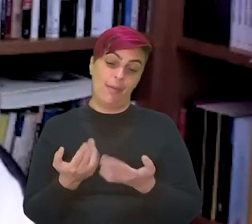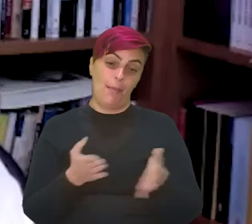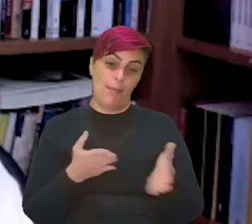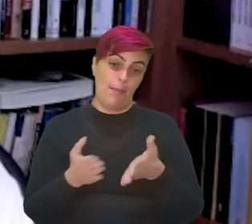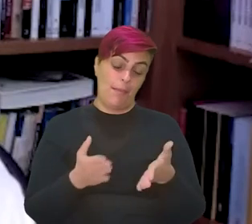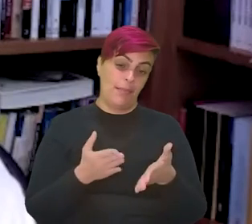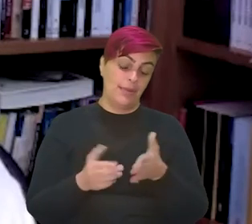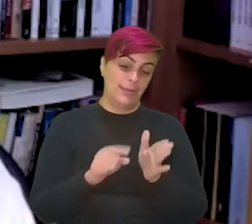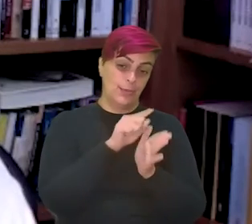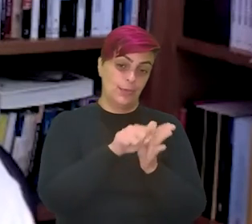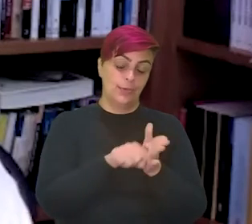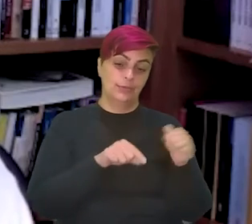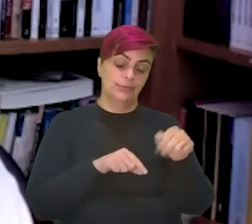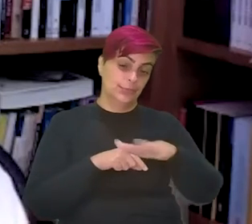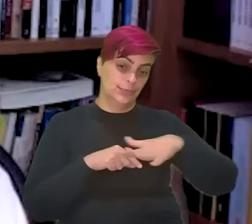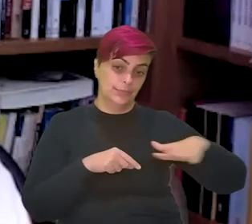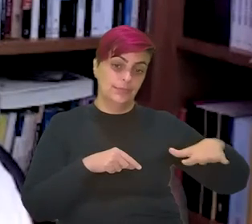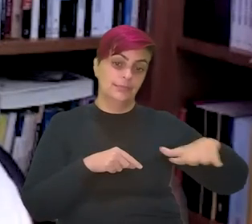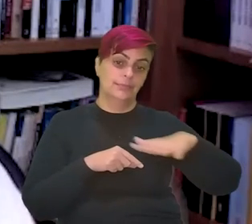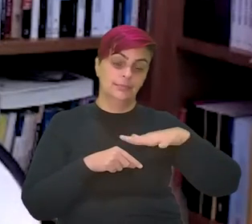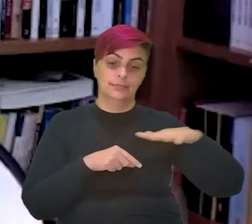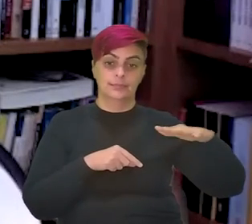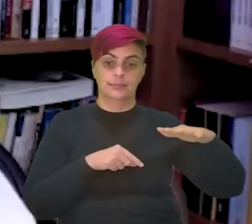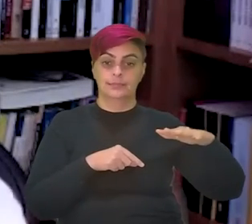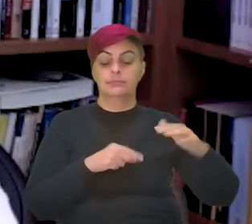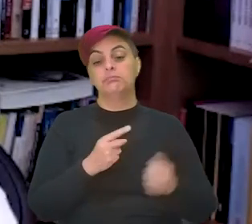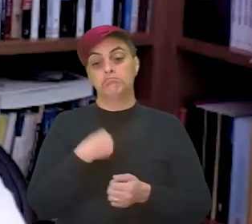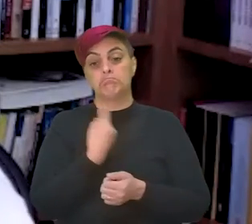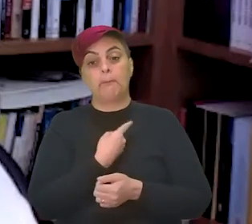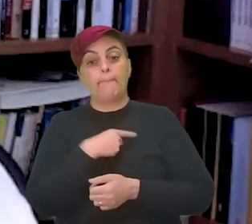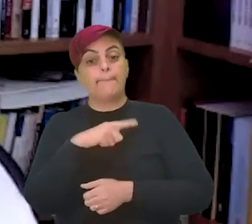e que né, a gente tem